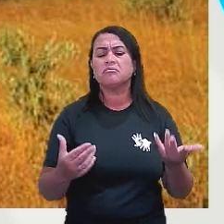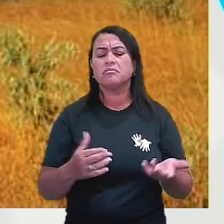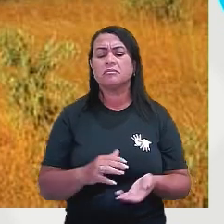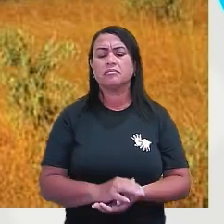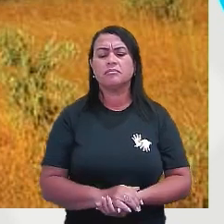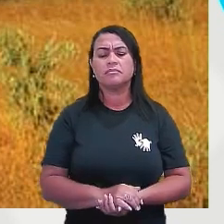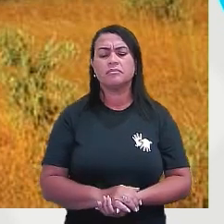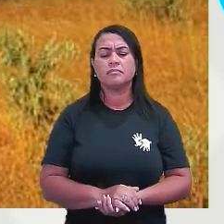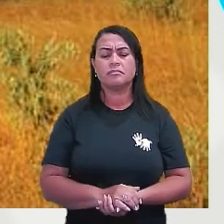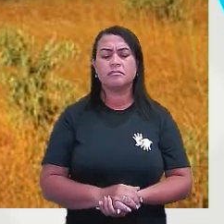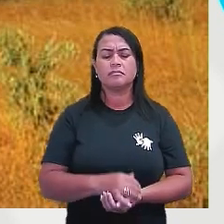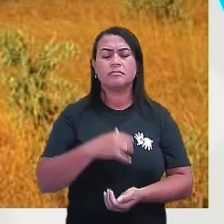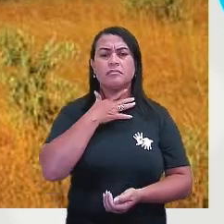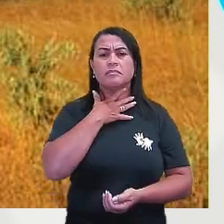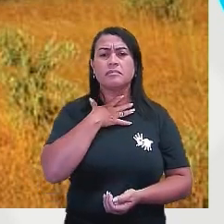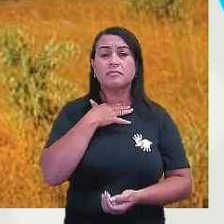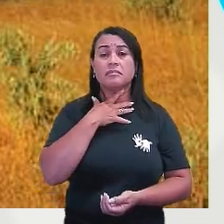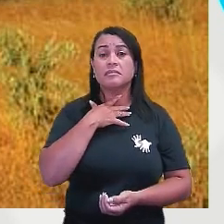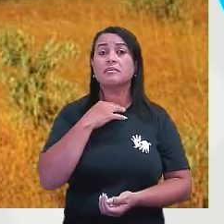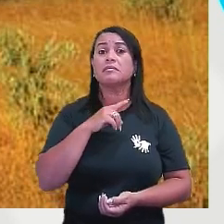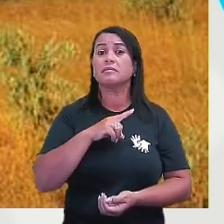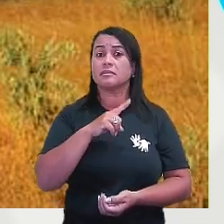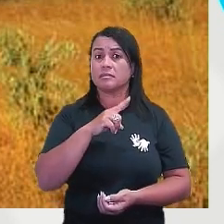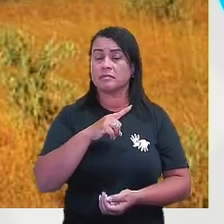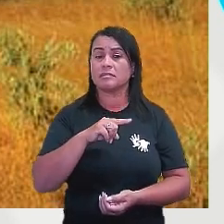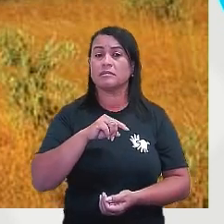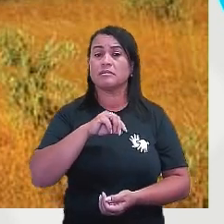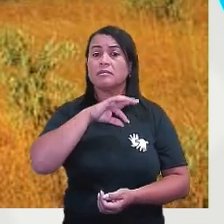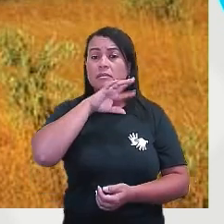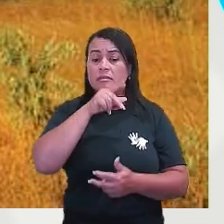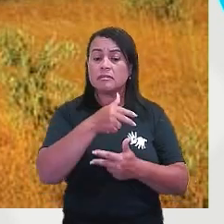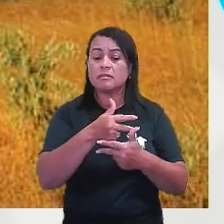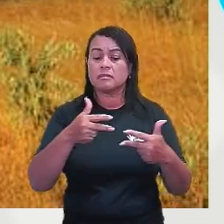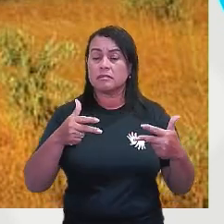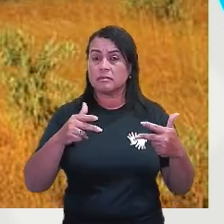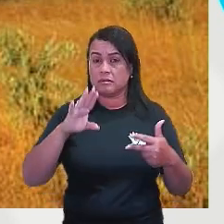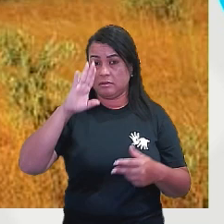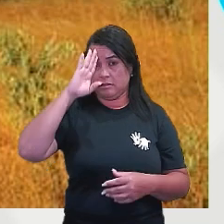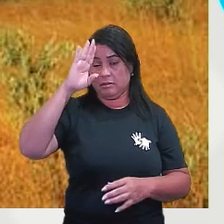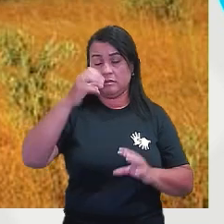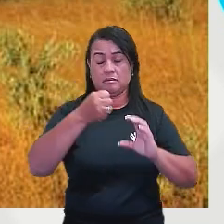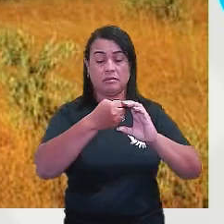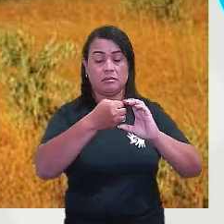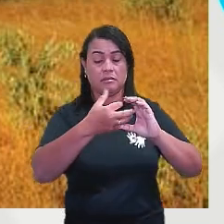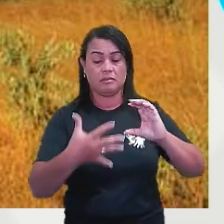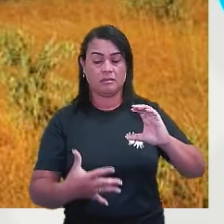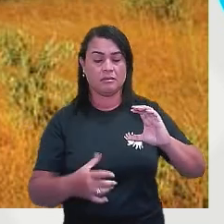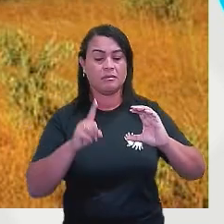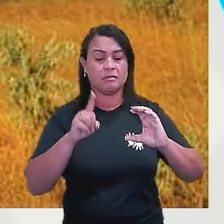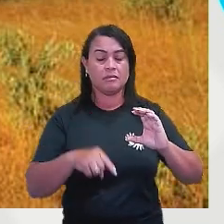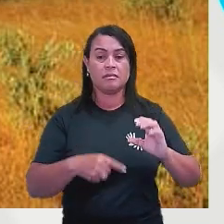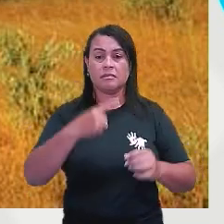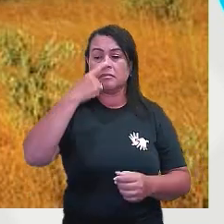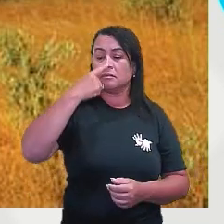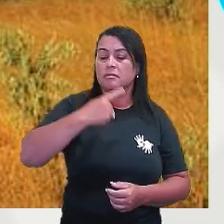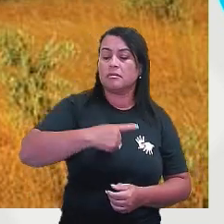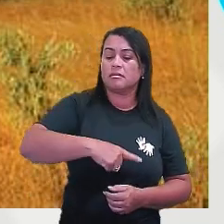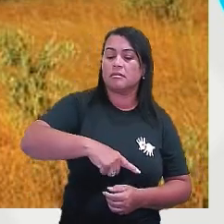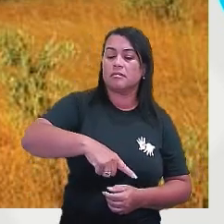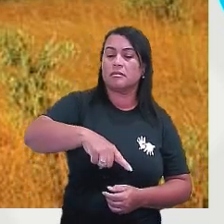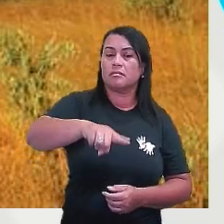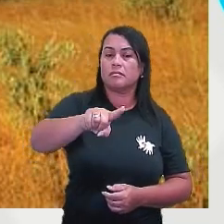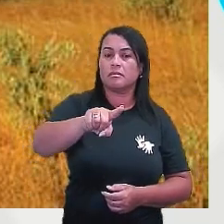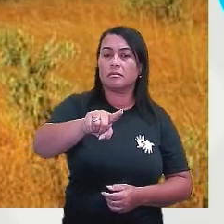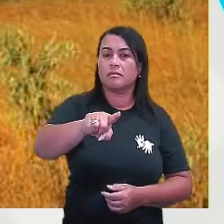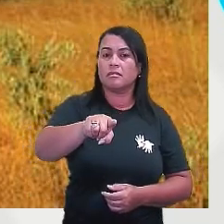E aí, esses animais, a característica principal deles é a sua tromba, que